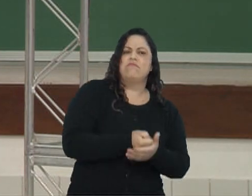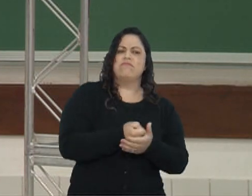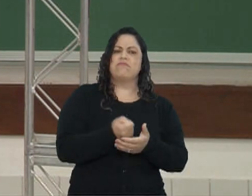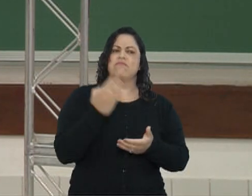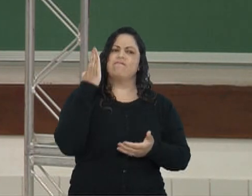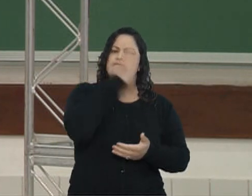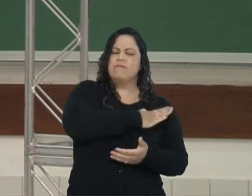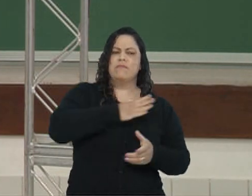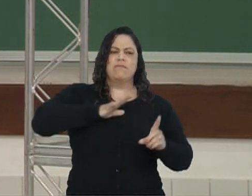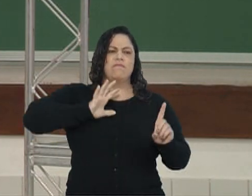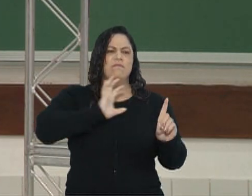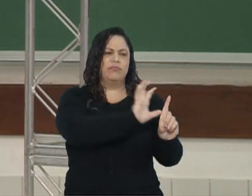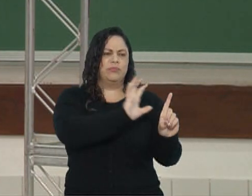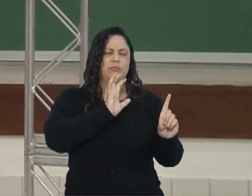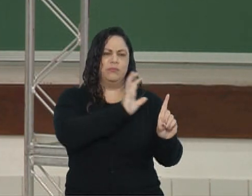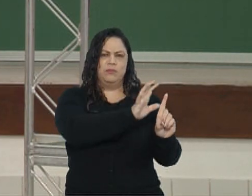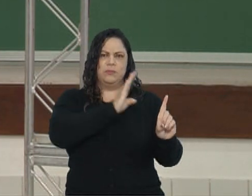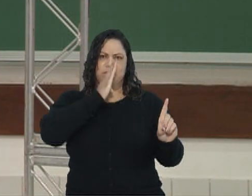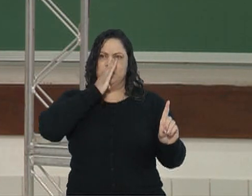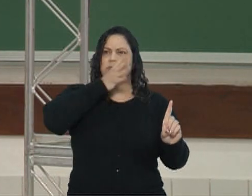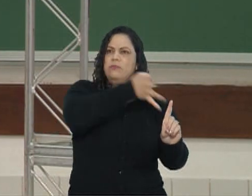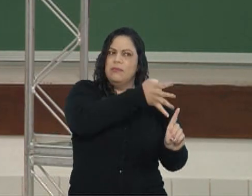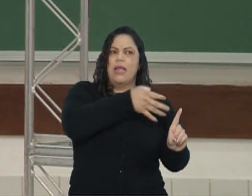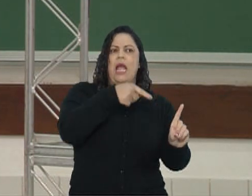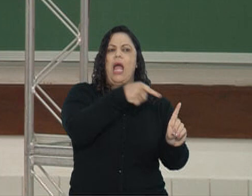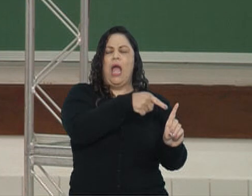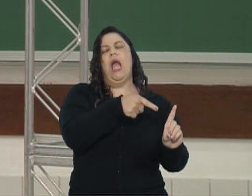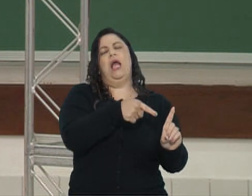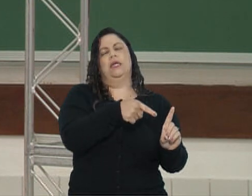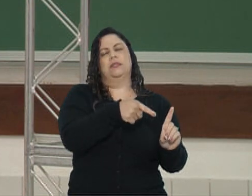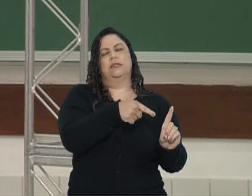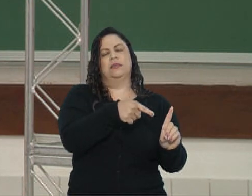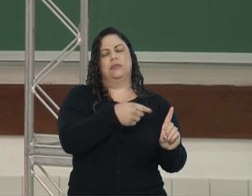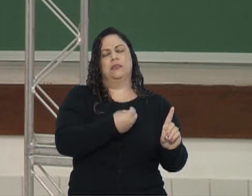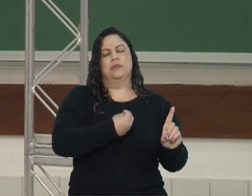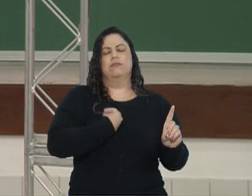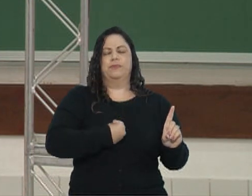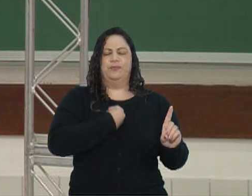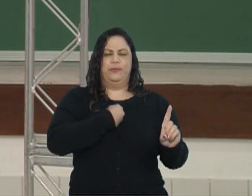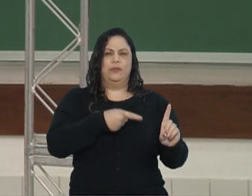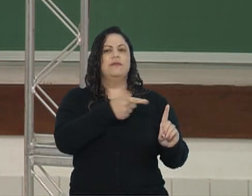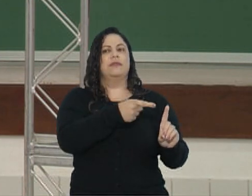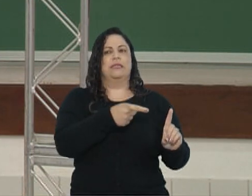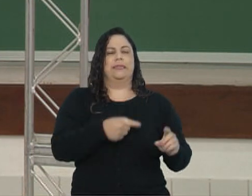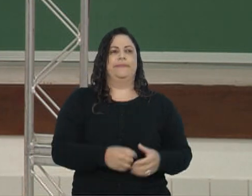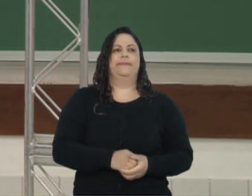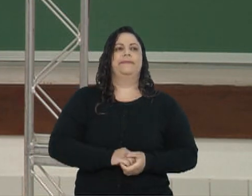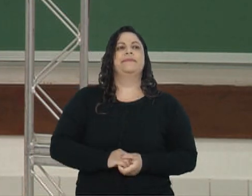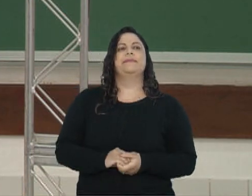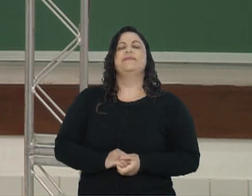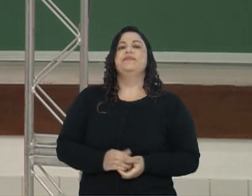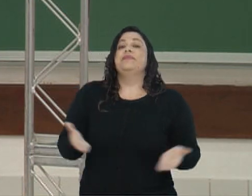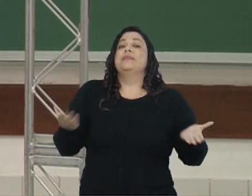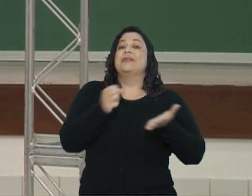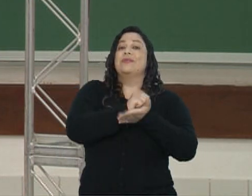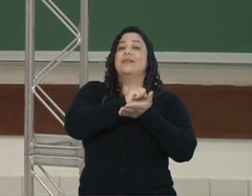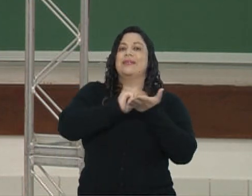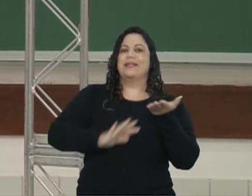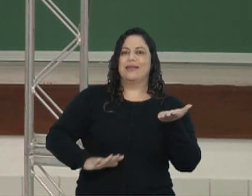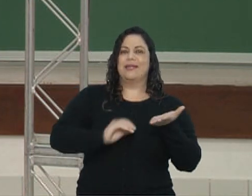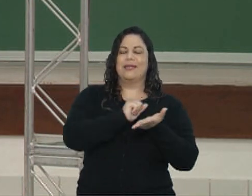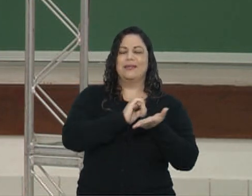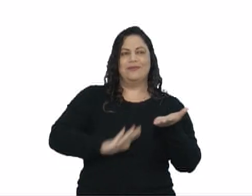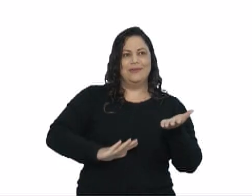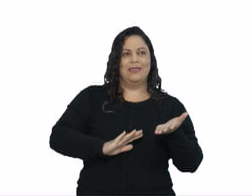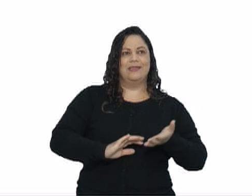pela ameaça decisiva, aterrorizante contra o cidadão. Maravilha? Atividade, pessoal,